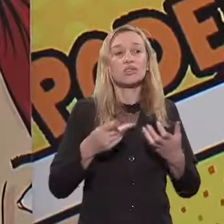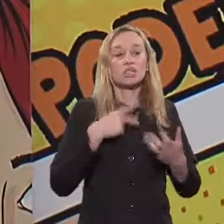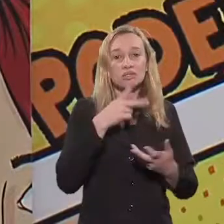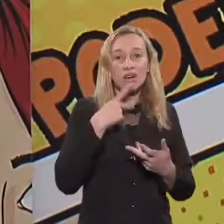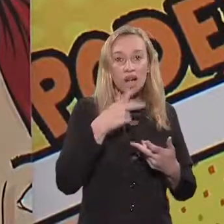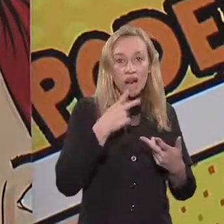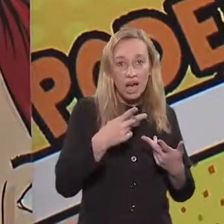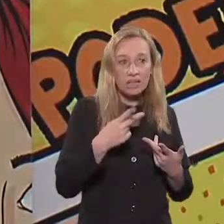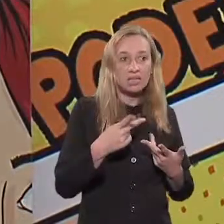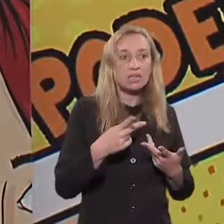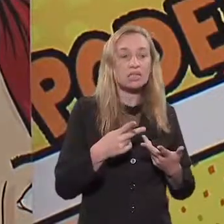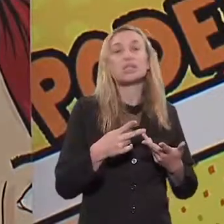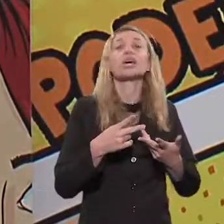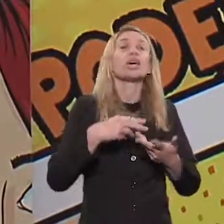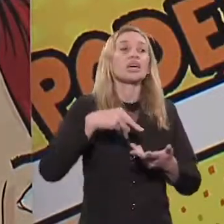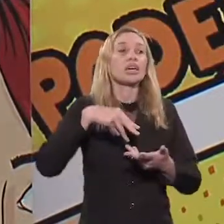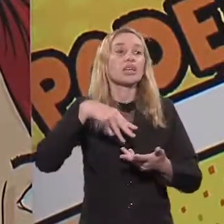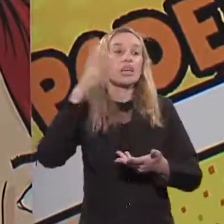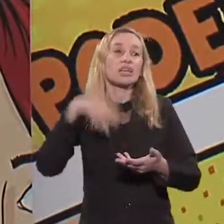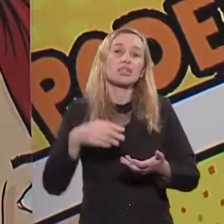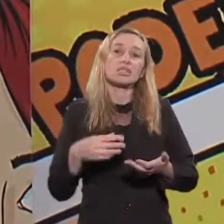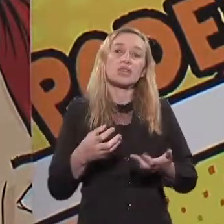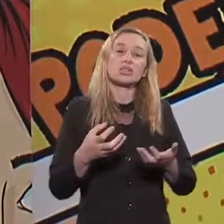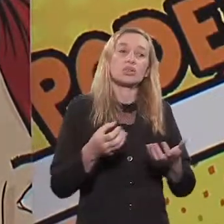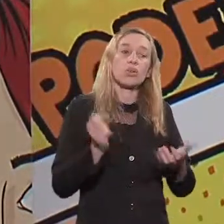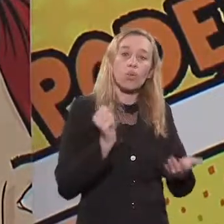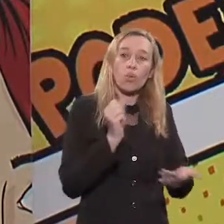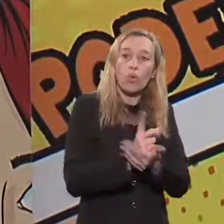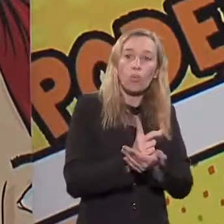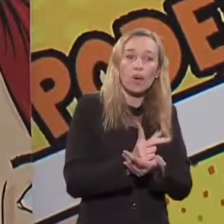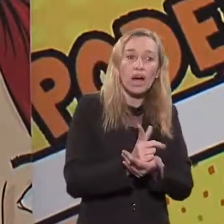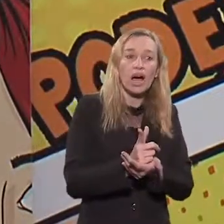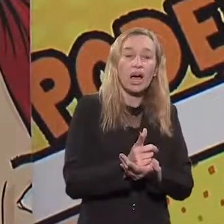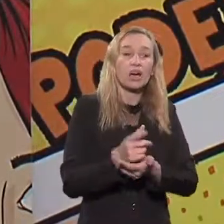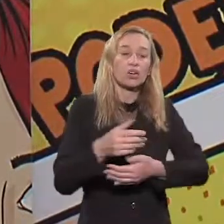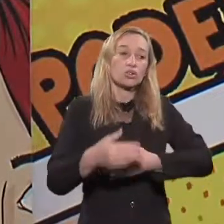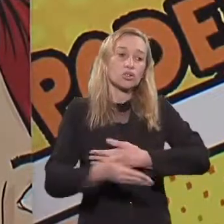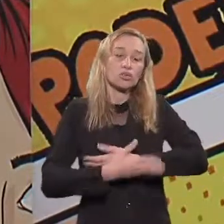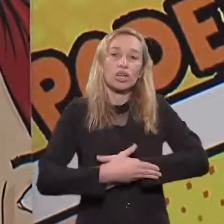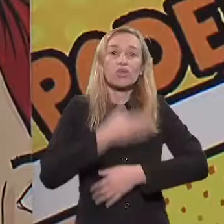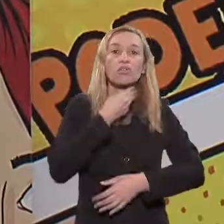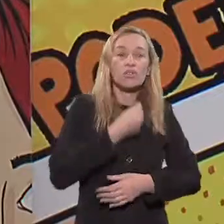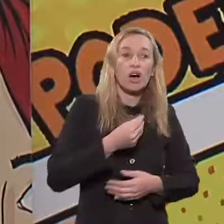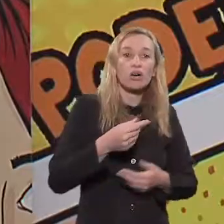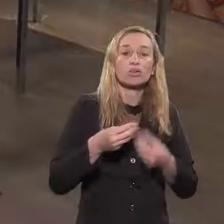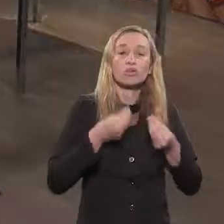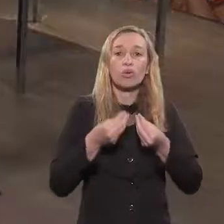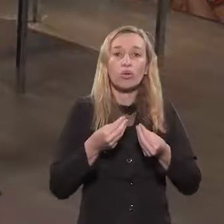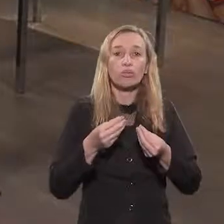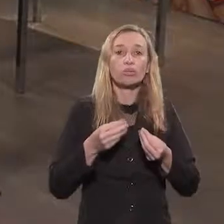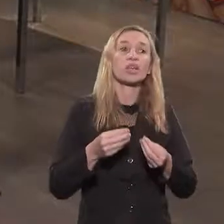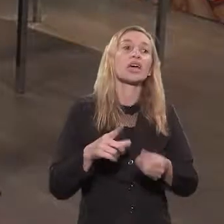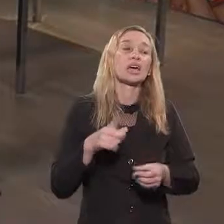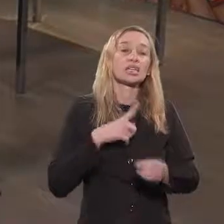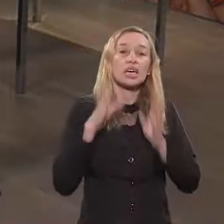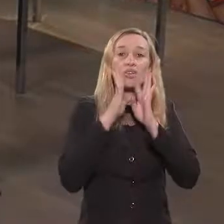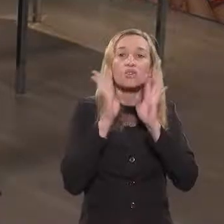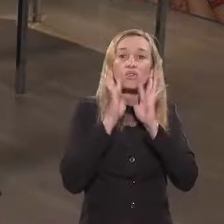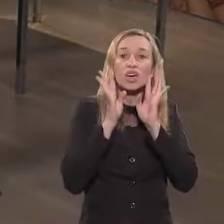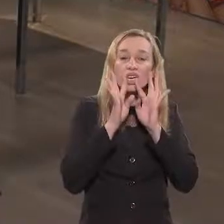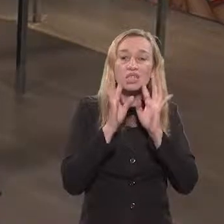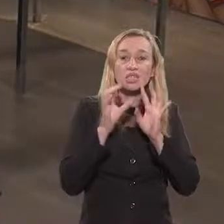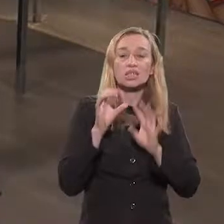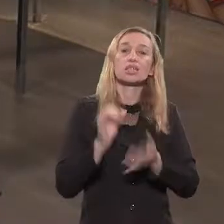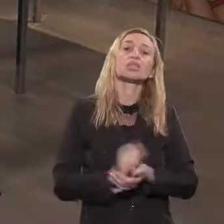os contatos para quem quiser comprar aqui, Cris, os bonecos, a linha Amigos... Os Amigos da Inclusão. Amigos da Inclusão. Então,